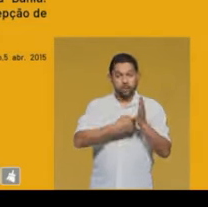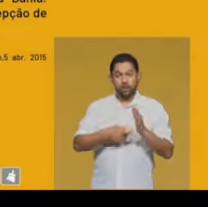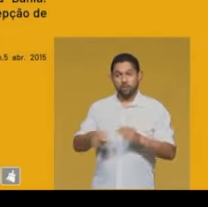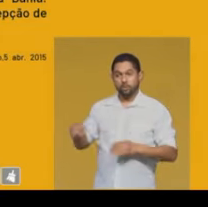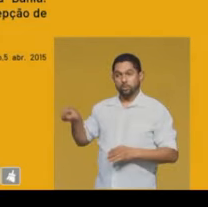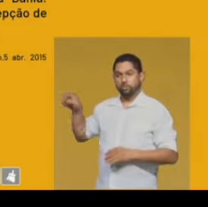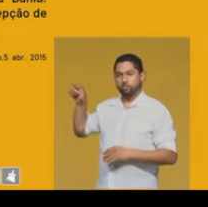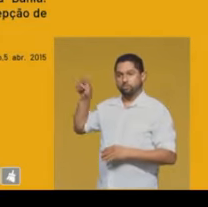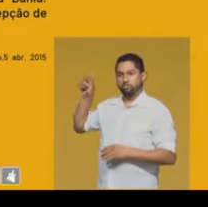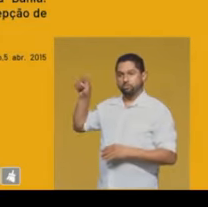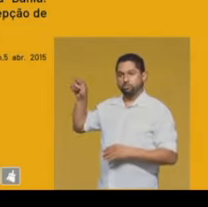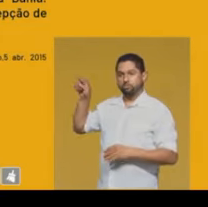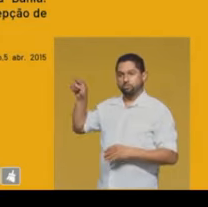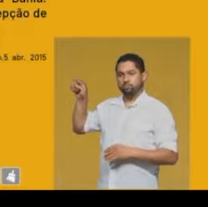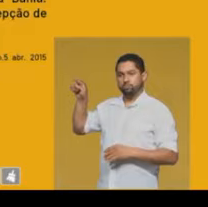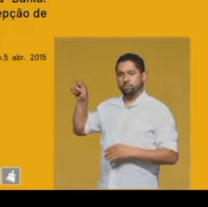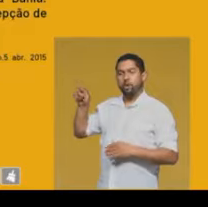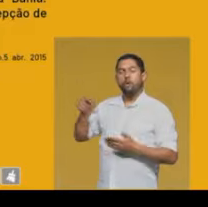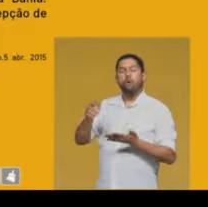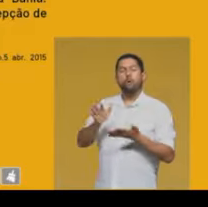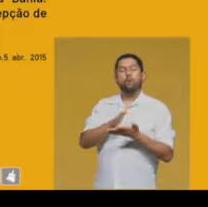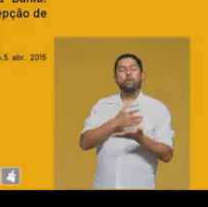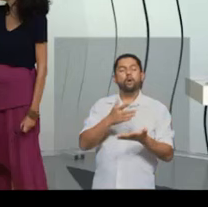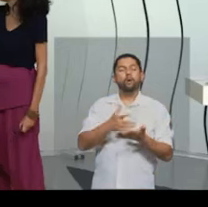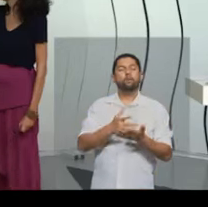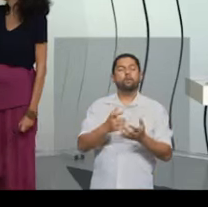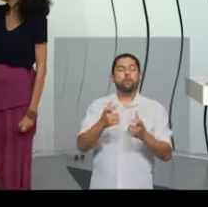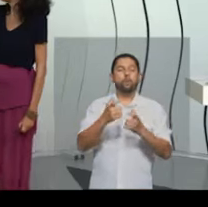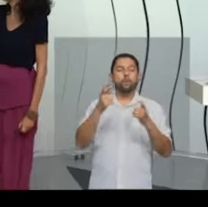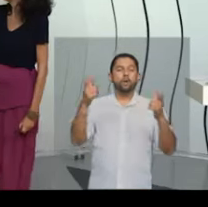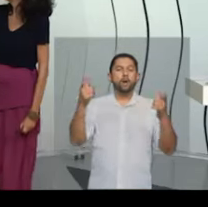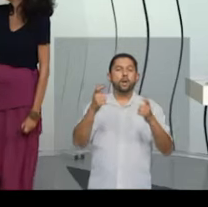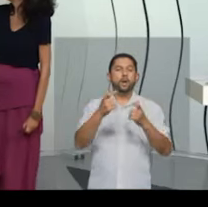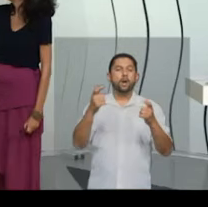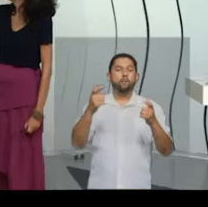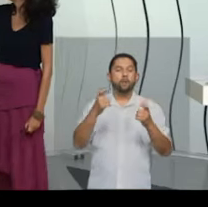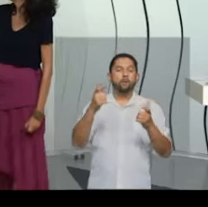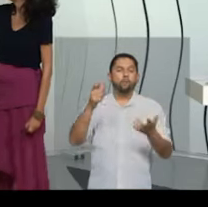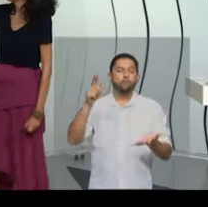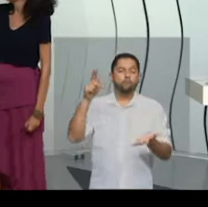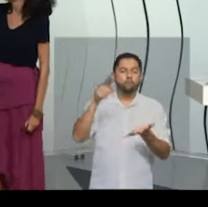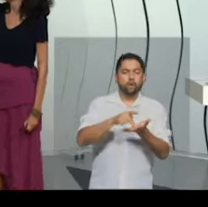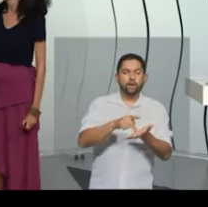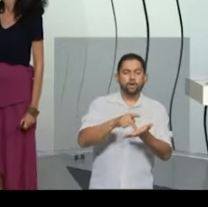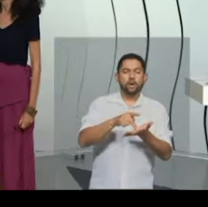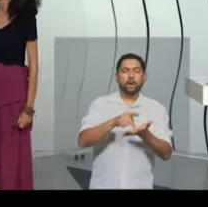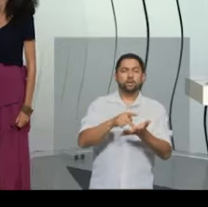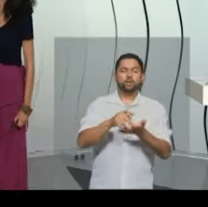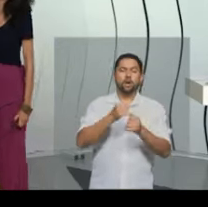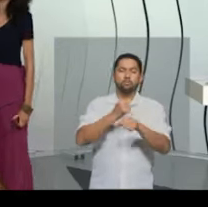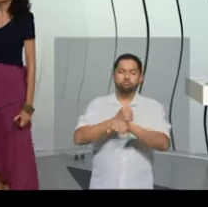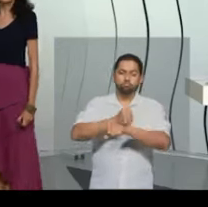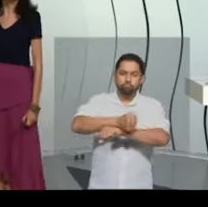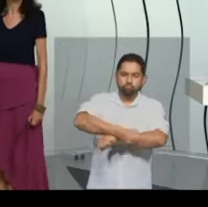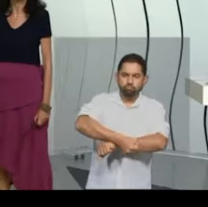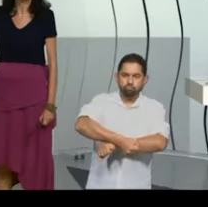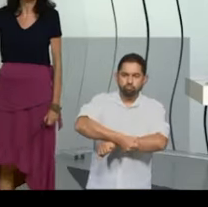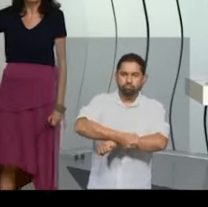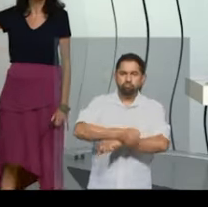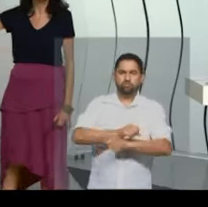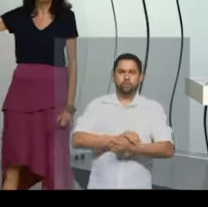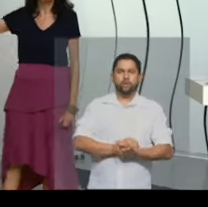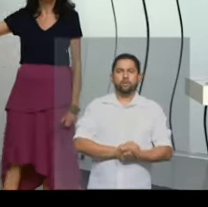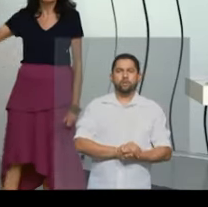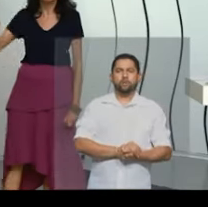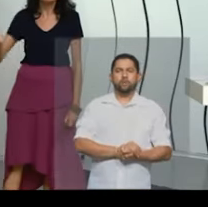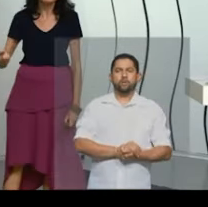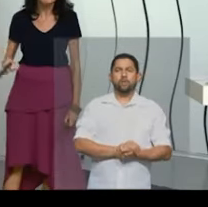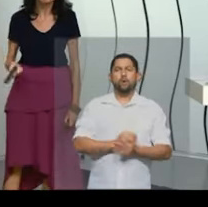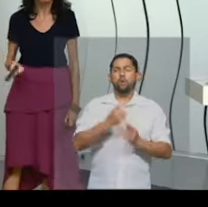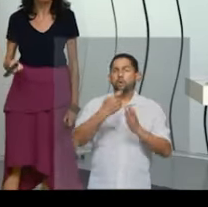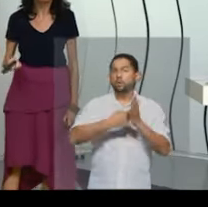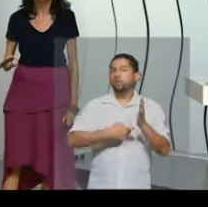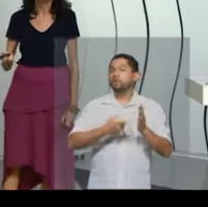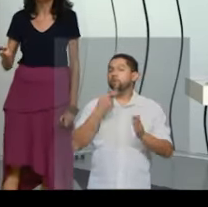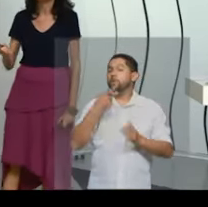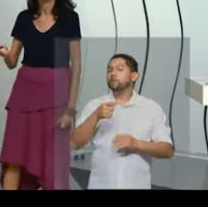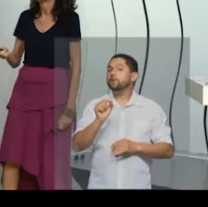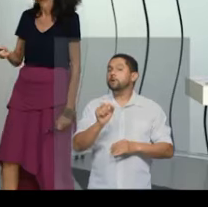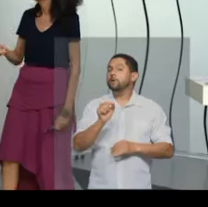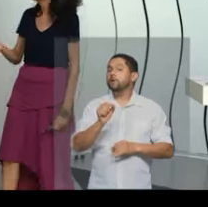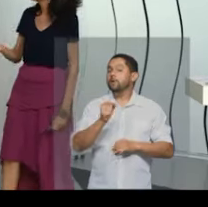que o nome do livro é O Tamanho Real da Escravidão. Então, o texto é sobre